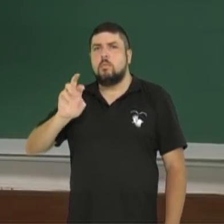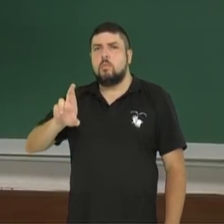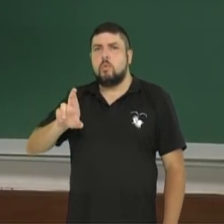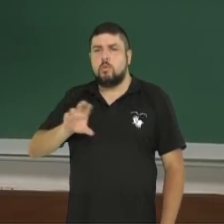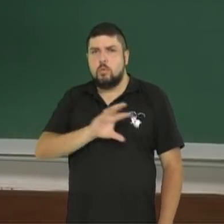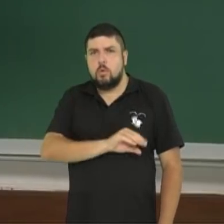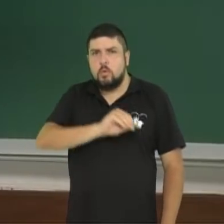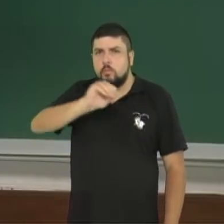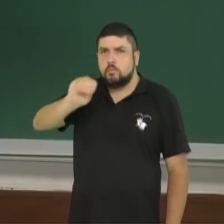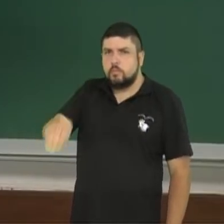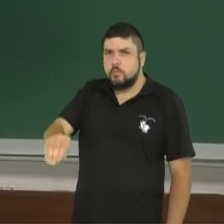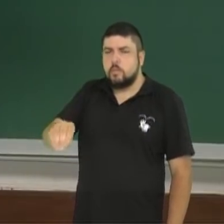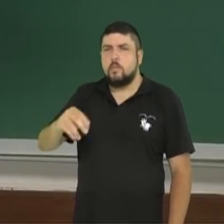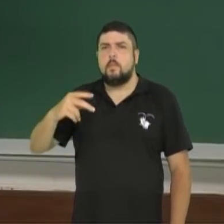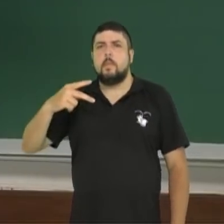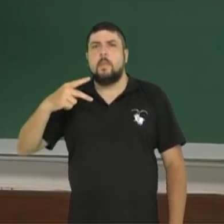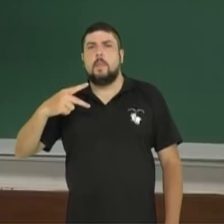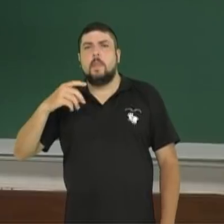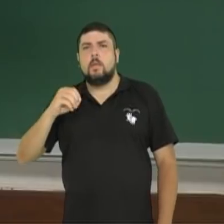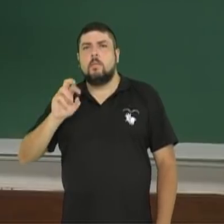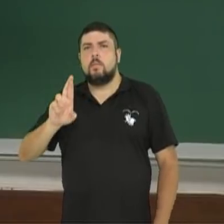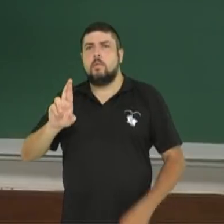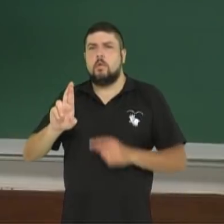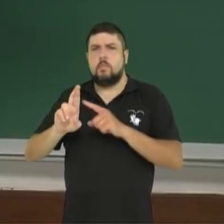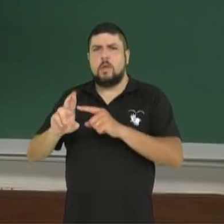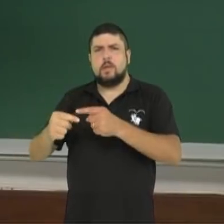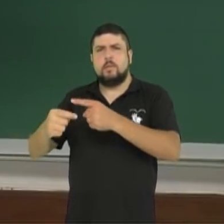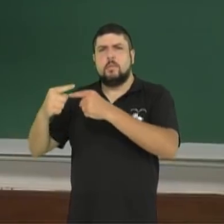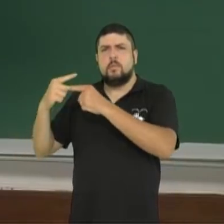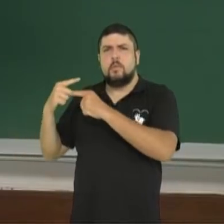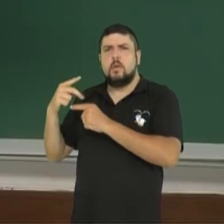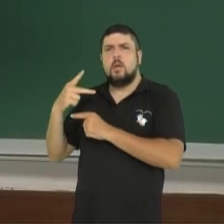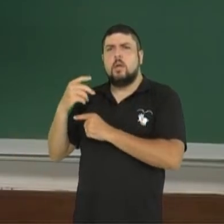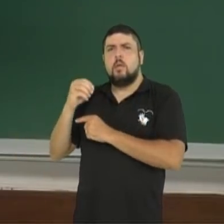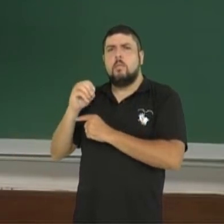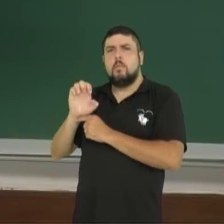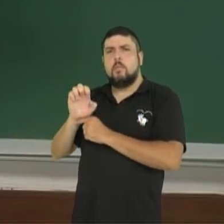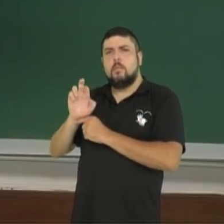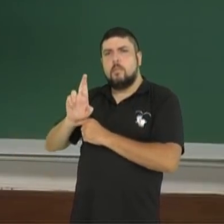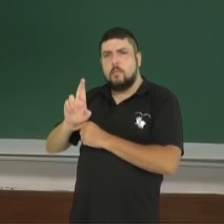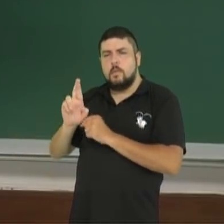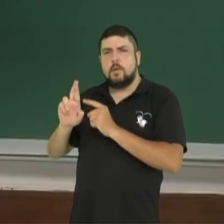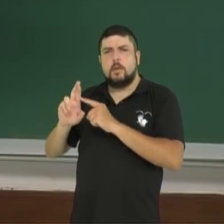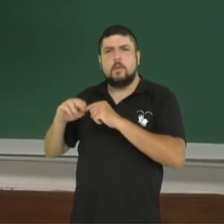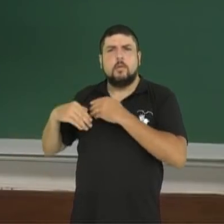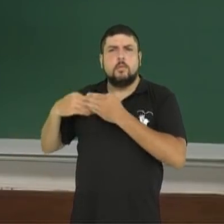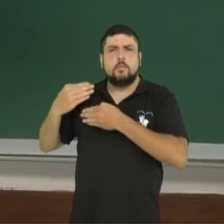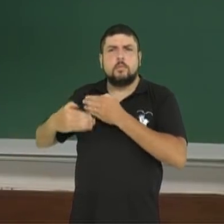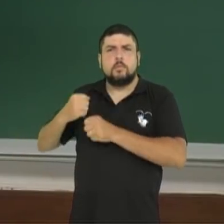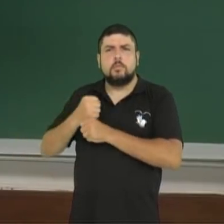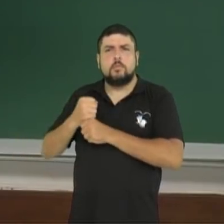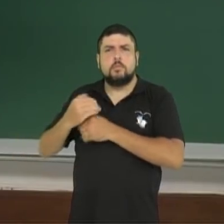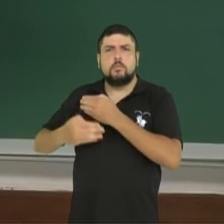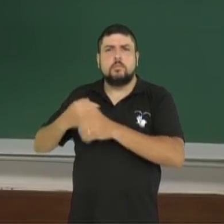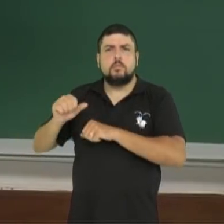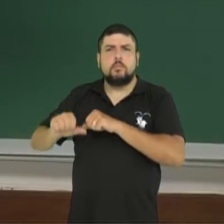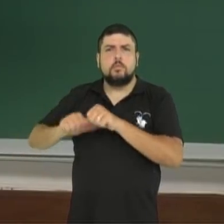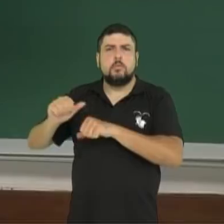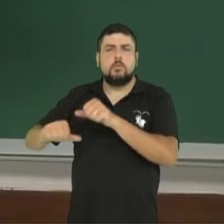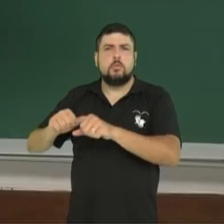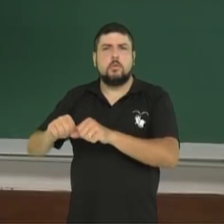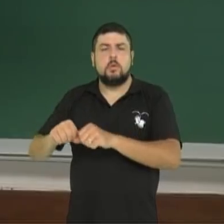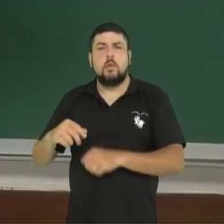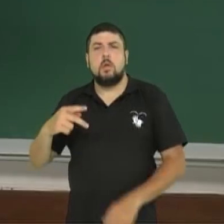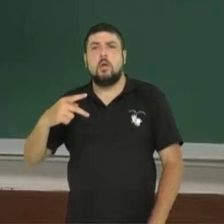é originário lá de poer, poente, ponere, sofreu várias alterações. Quando pergunto, mas a que